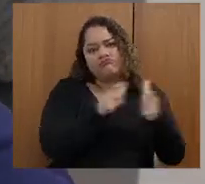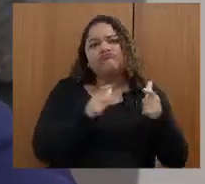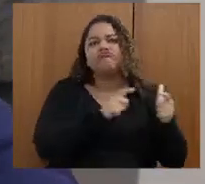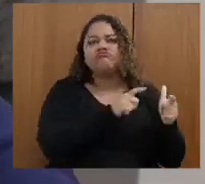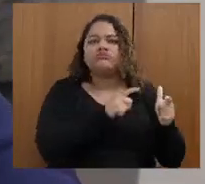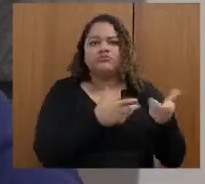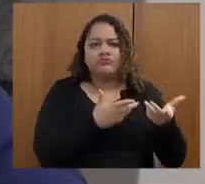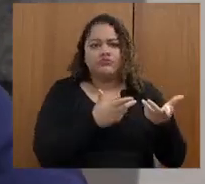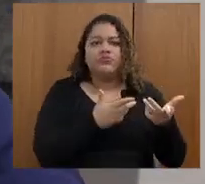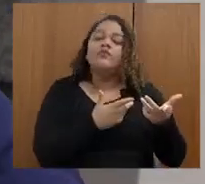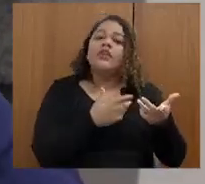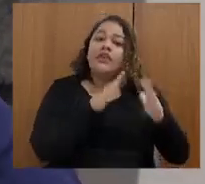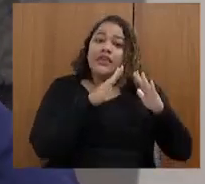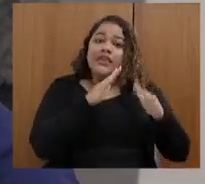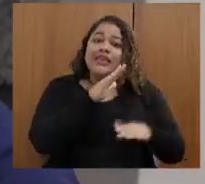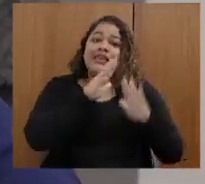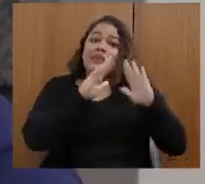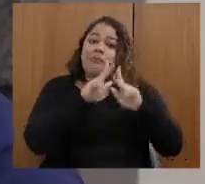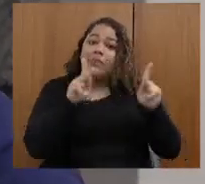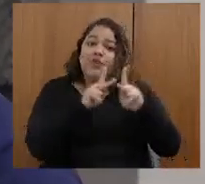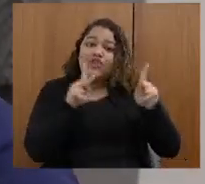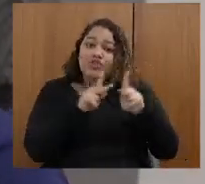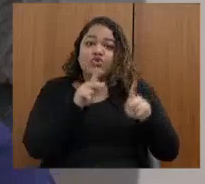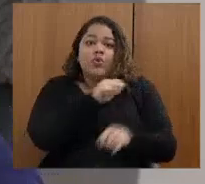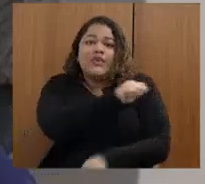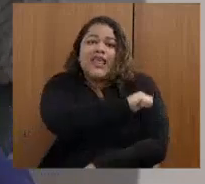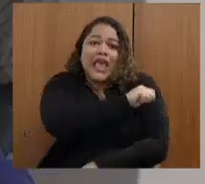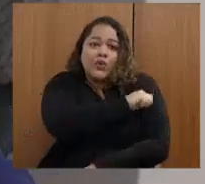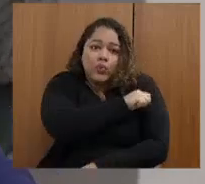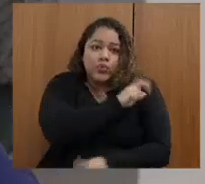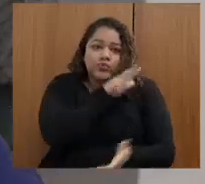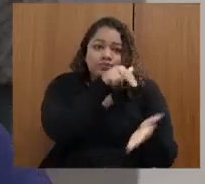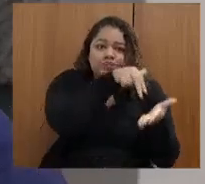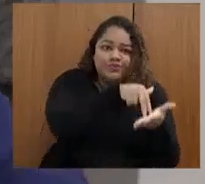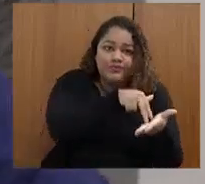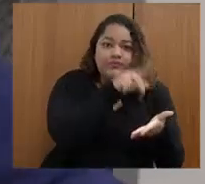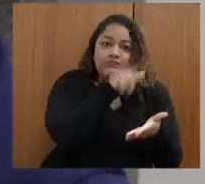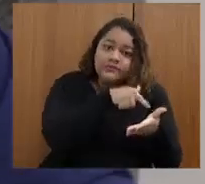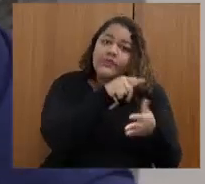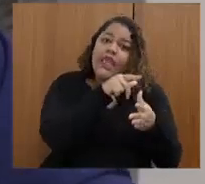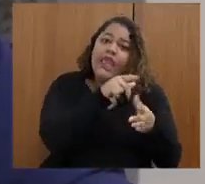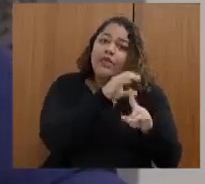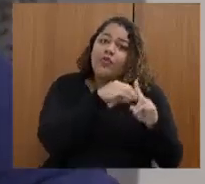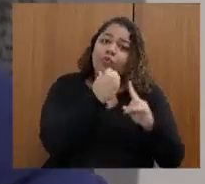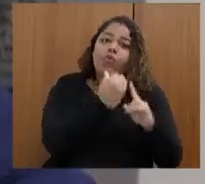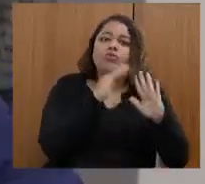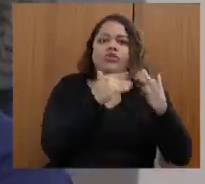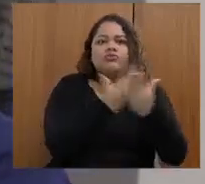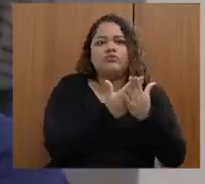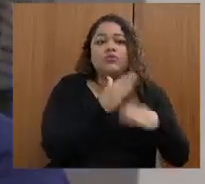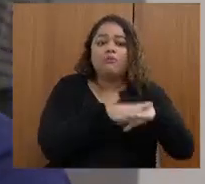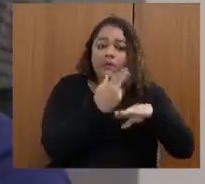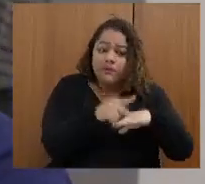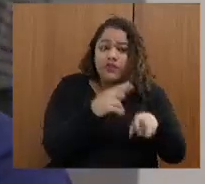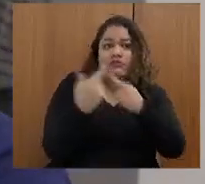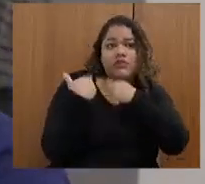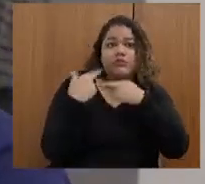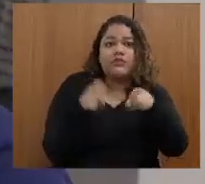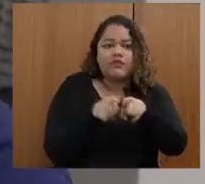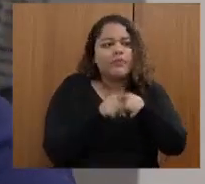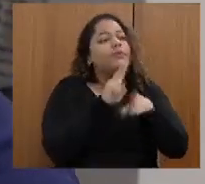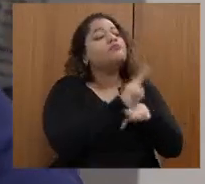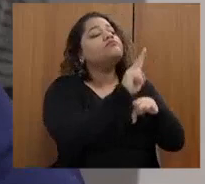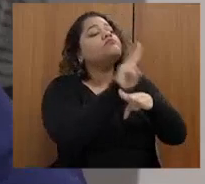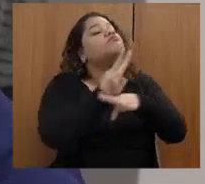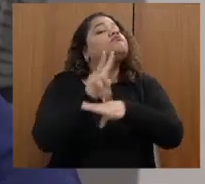estão os alunos que ali estão são também parte da comunidade e desenvolve esse papel também de fiscalizador e